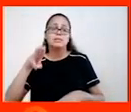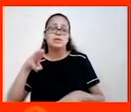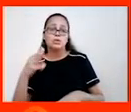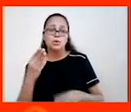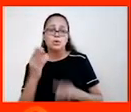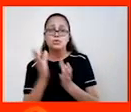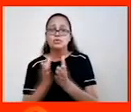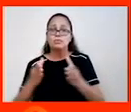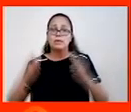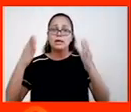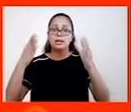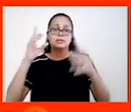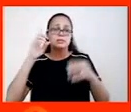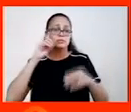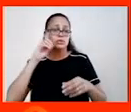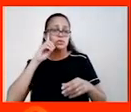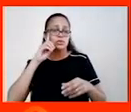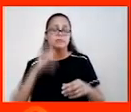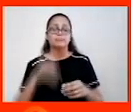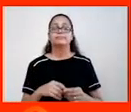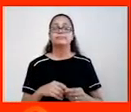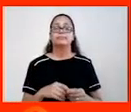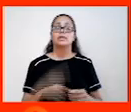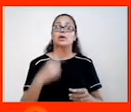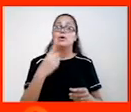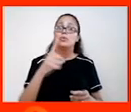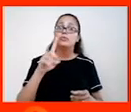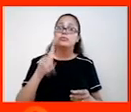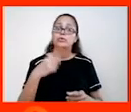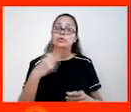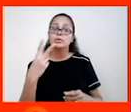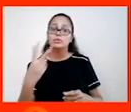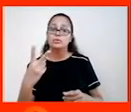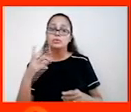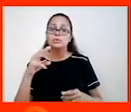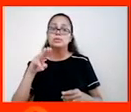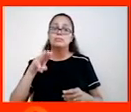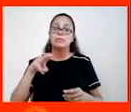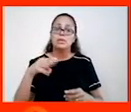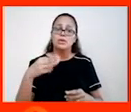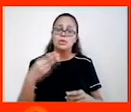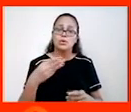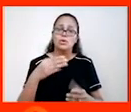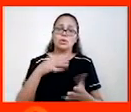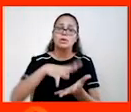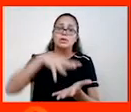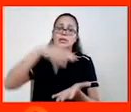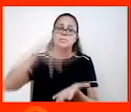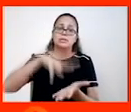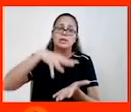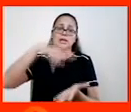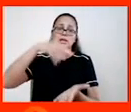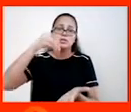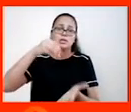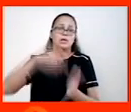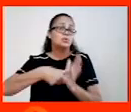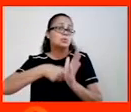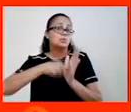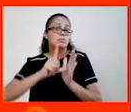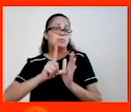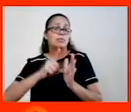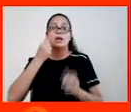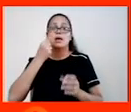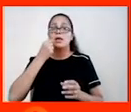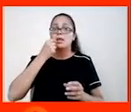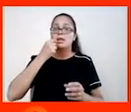produção. 1,2 milhões retirados do pré-sal. Como a gente acabou de dizer, mais da metade